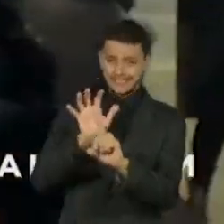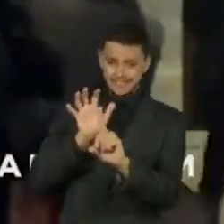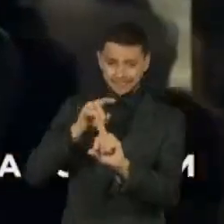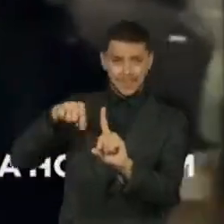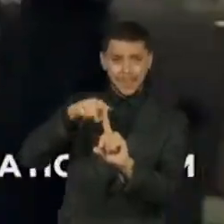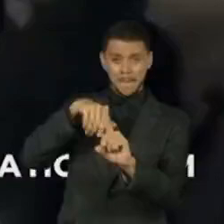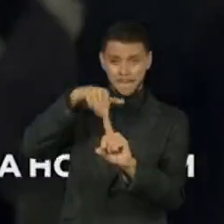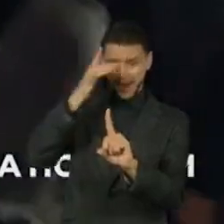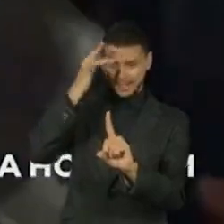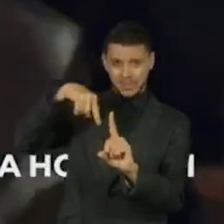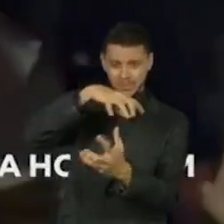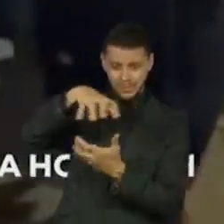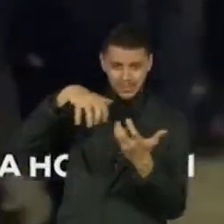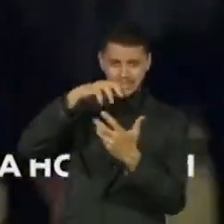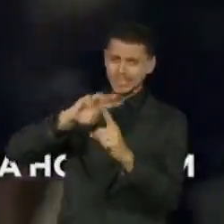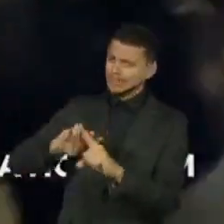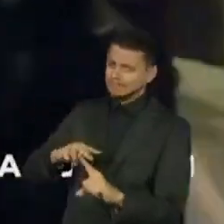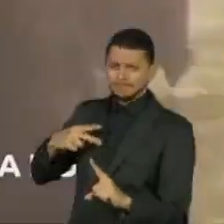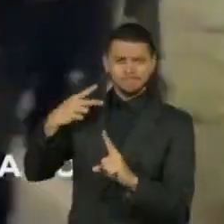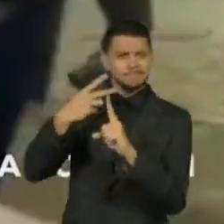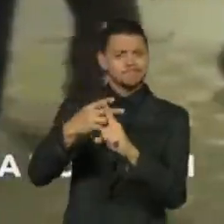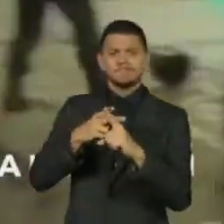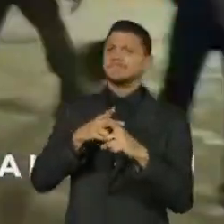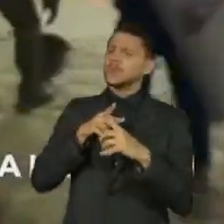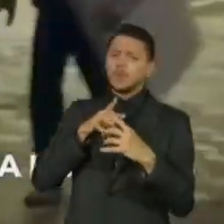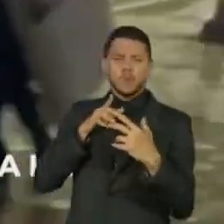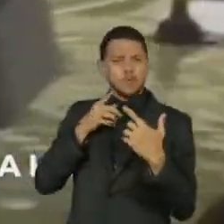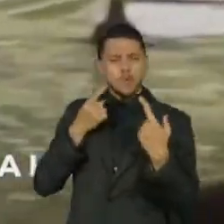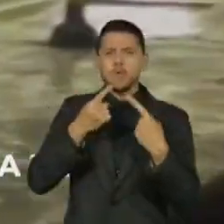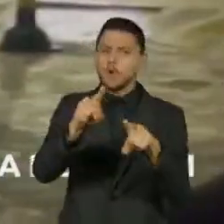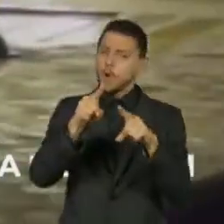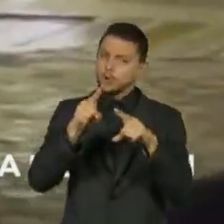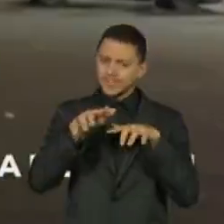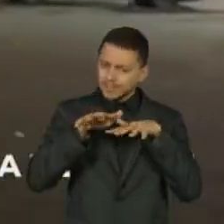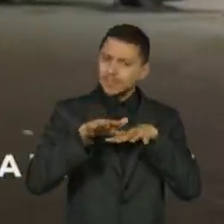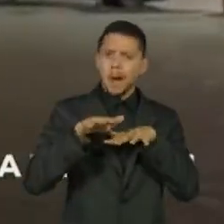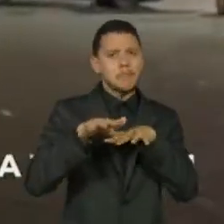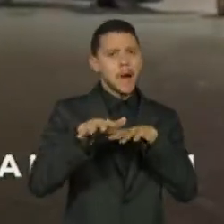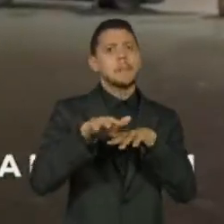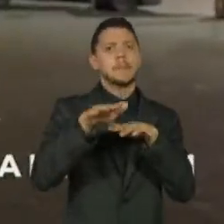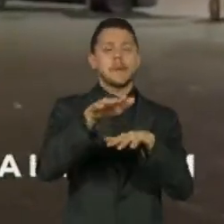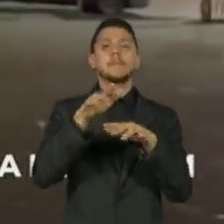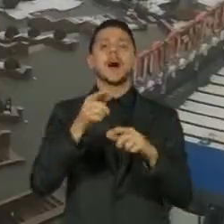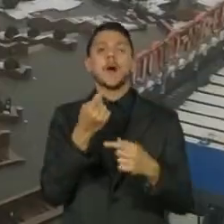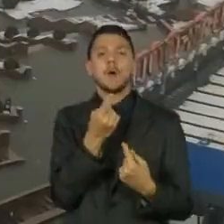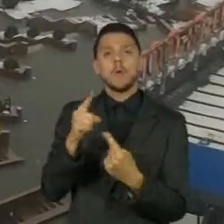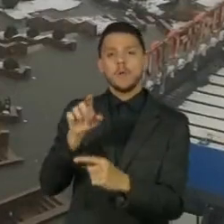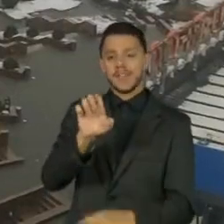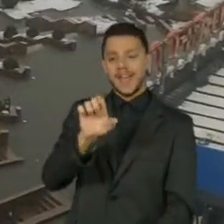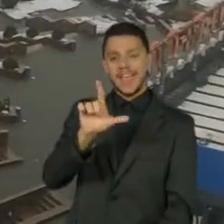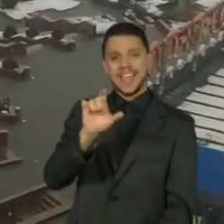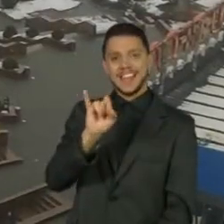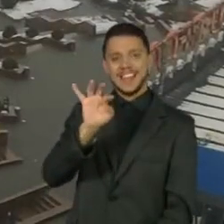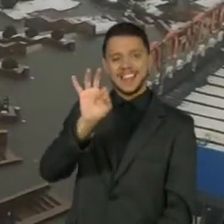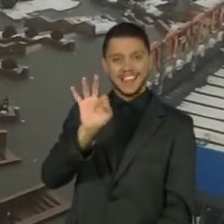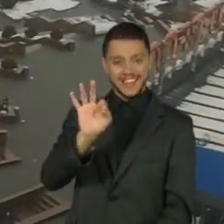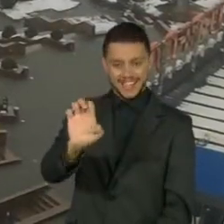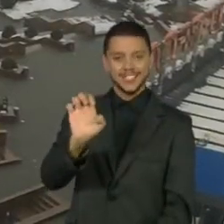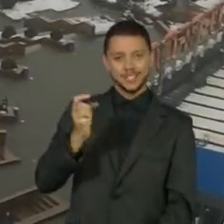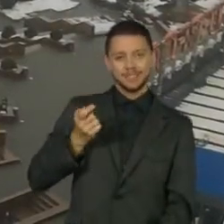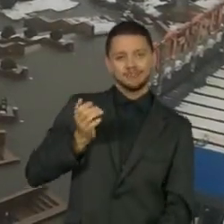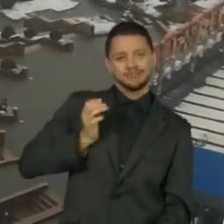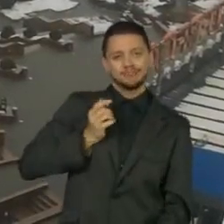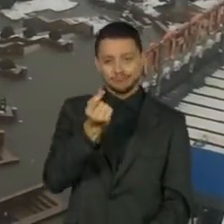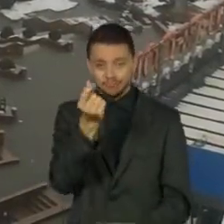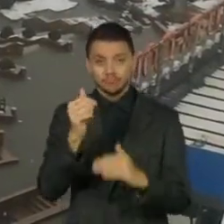que ganharam apoio de outros grupos da sociedade no movimento Contra a Elite acusada de se manter no poder